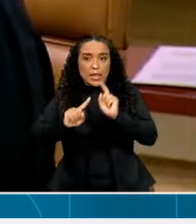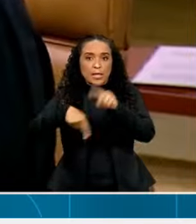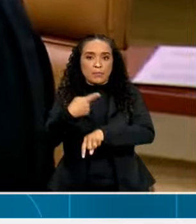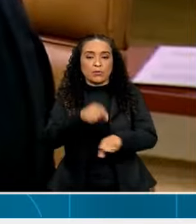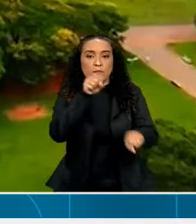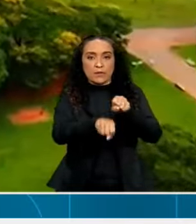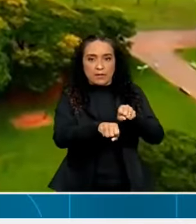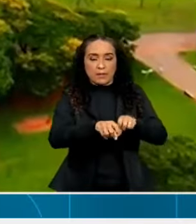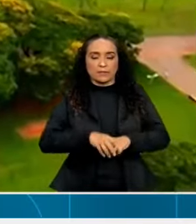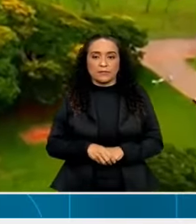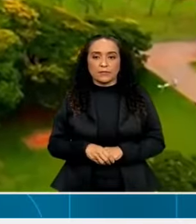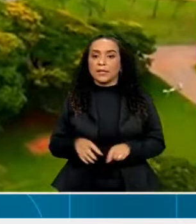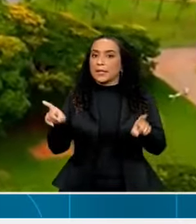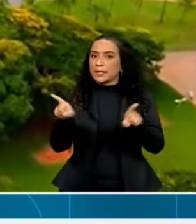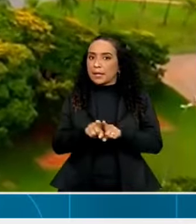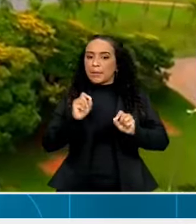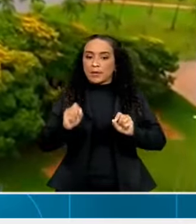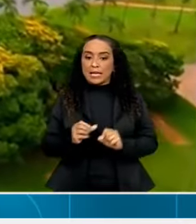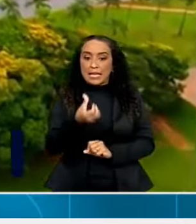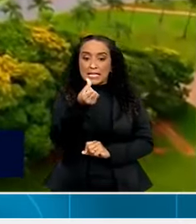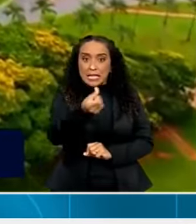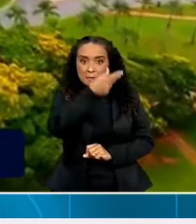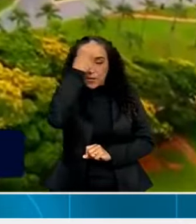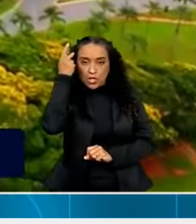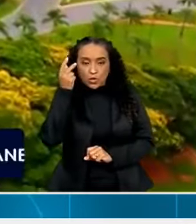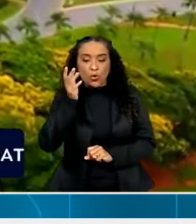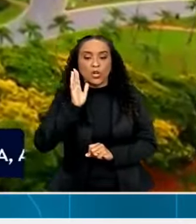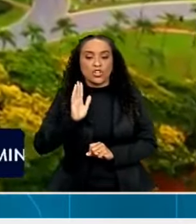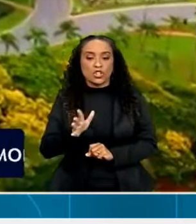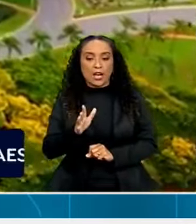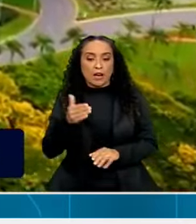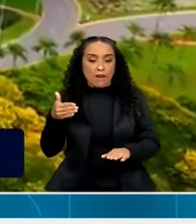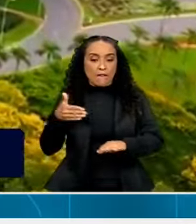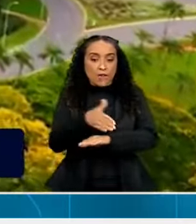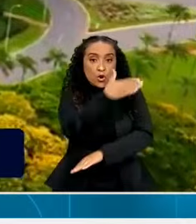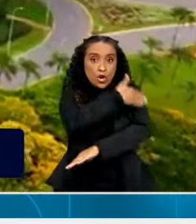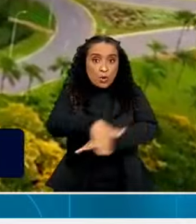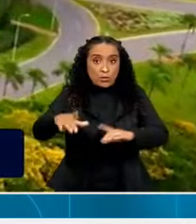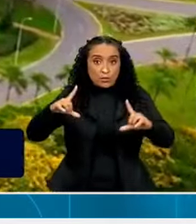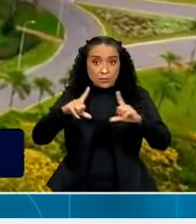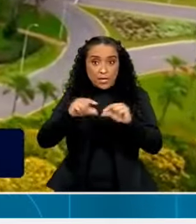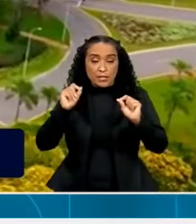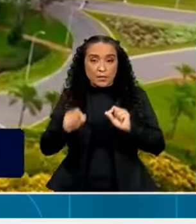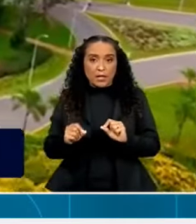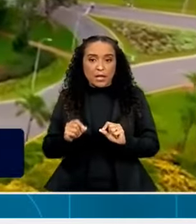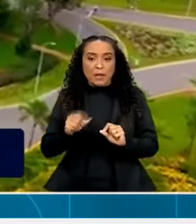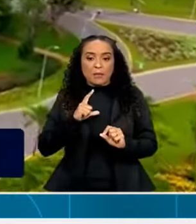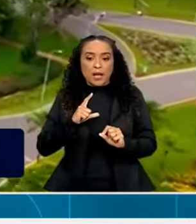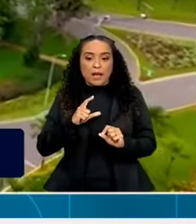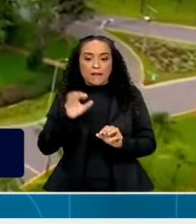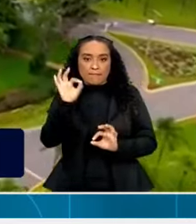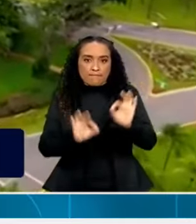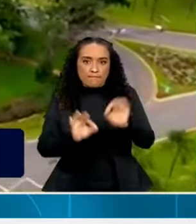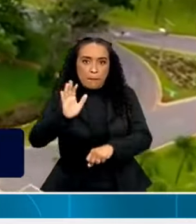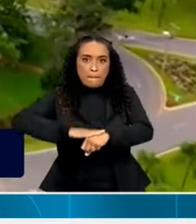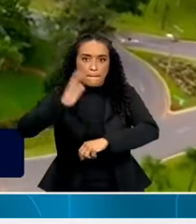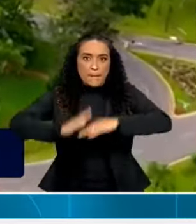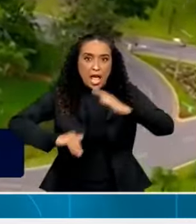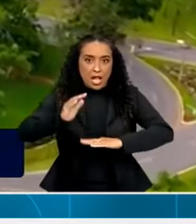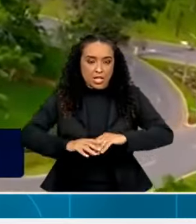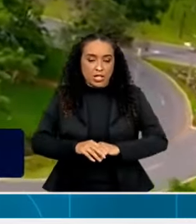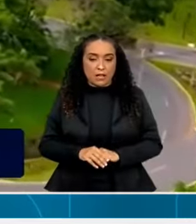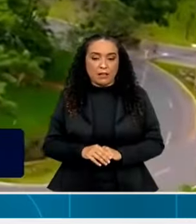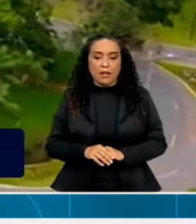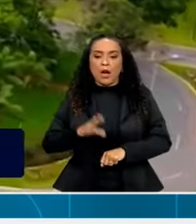ano, ampliaram a participação do ex-presidente Jair Bolsonaro na elaboração de um documento para planejar uma